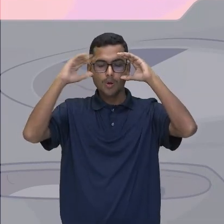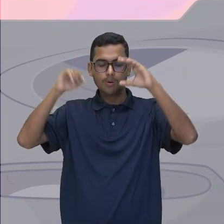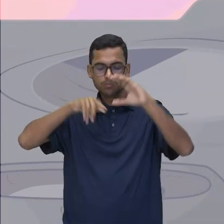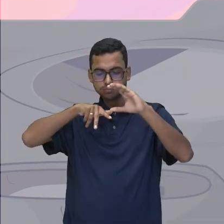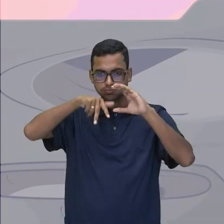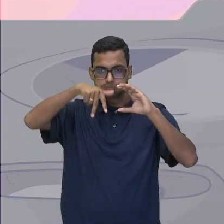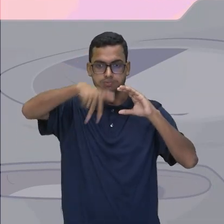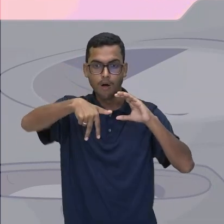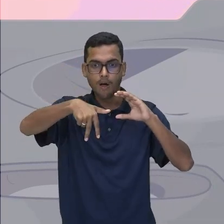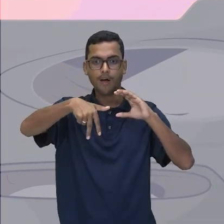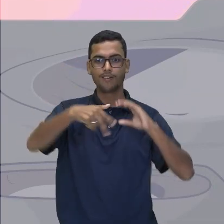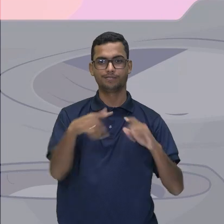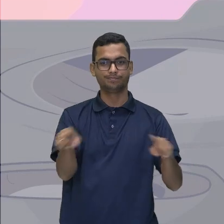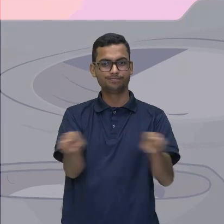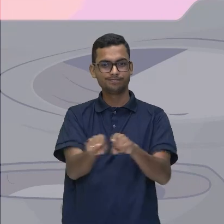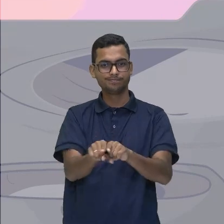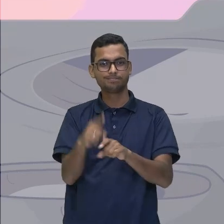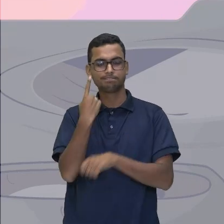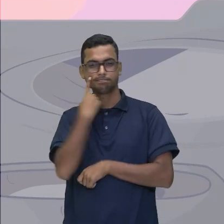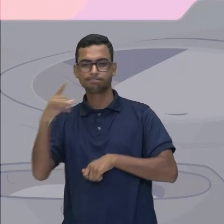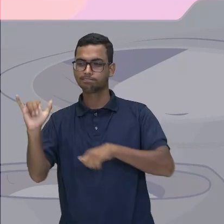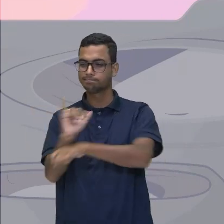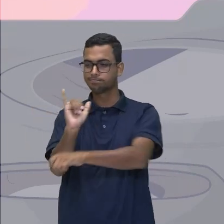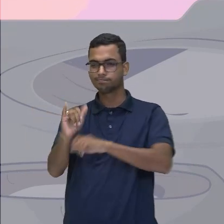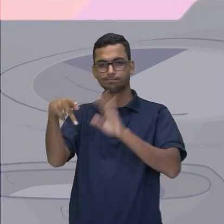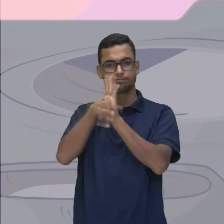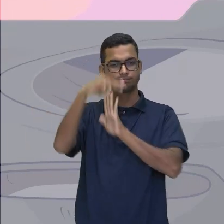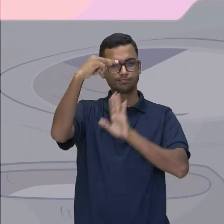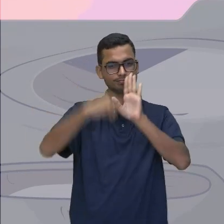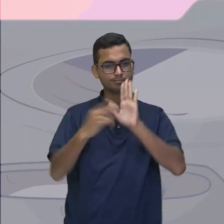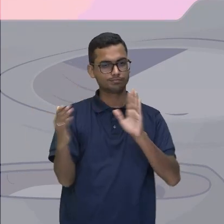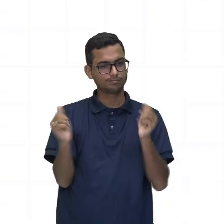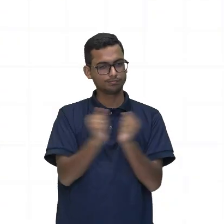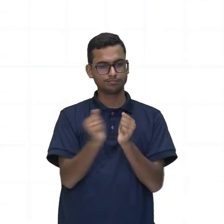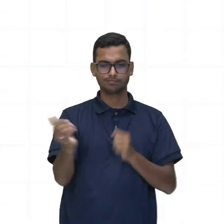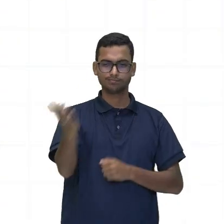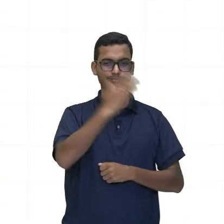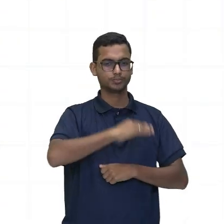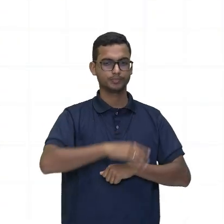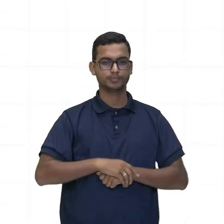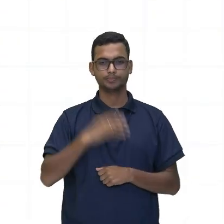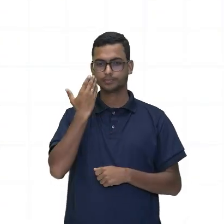ver algumas estratégias de leitura junto comigo. Let's go!